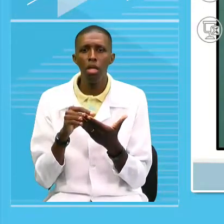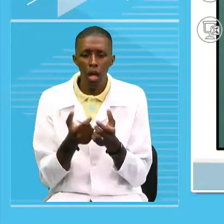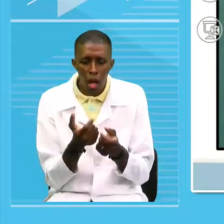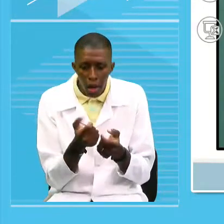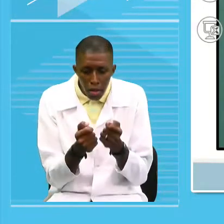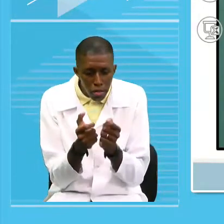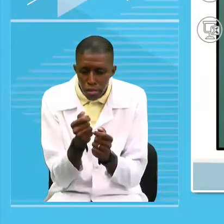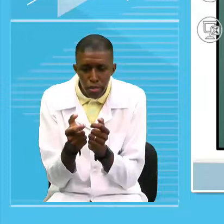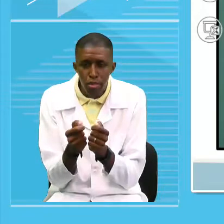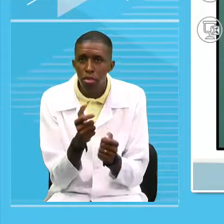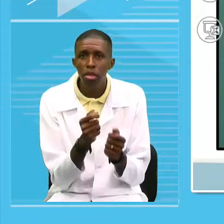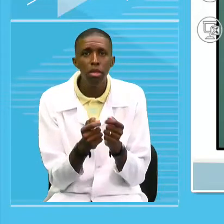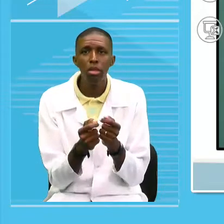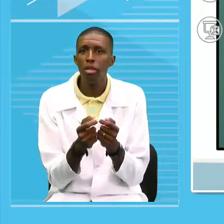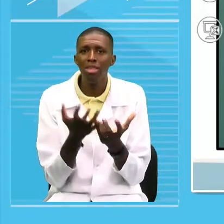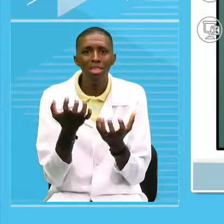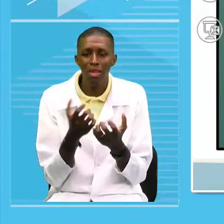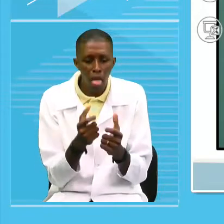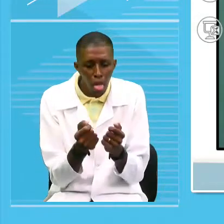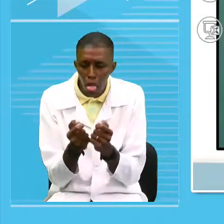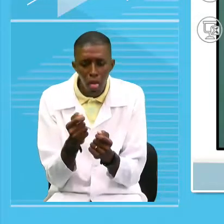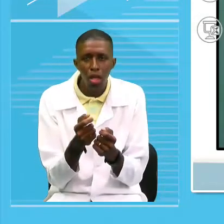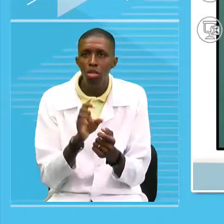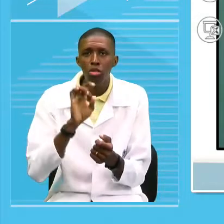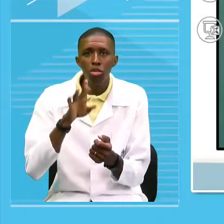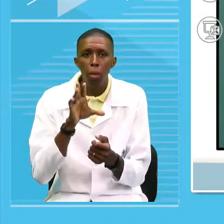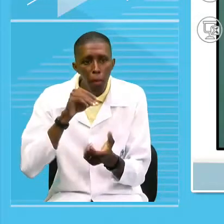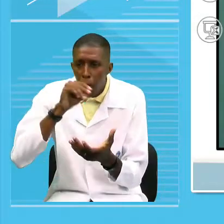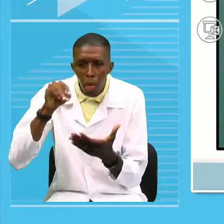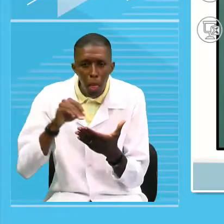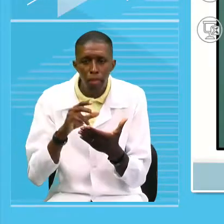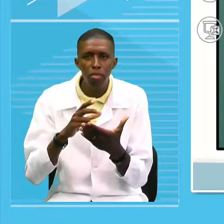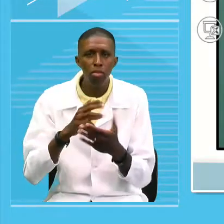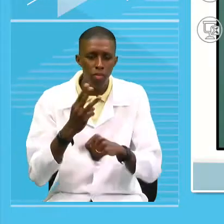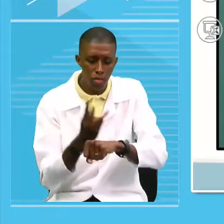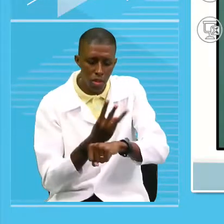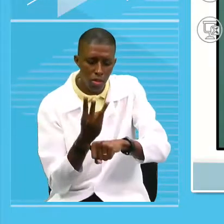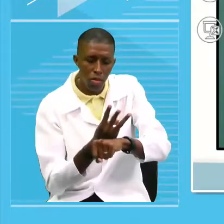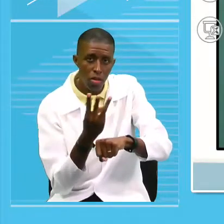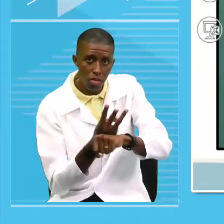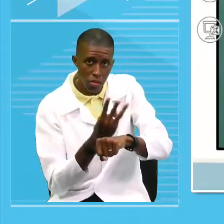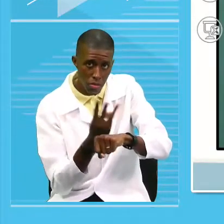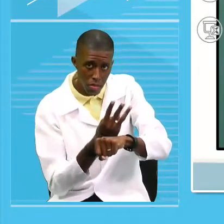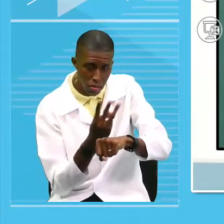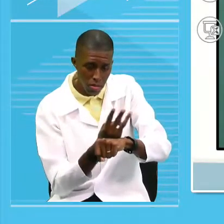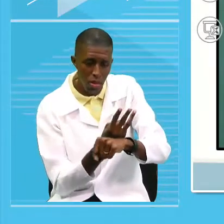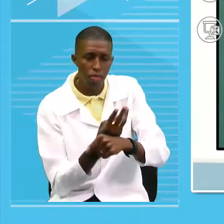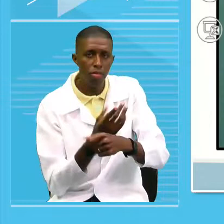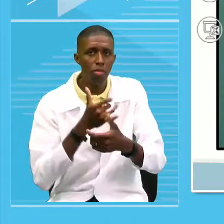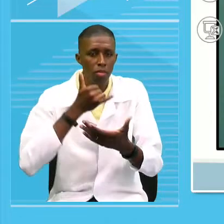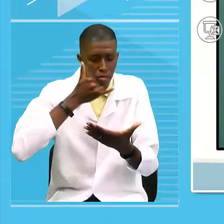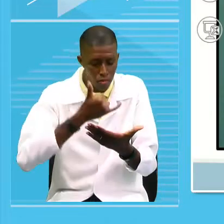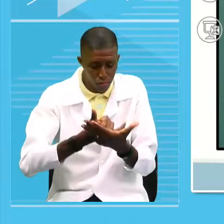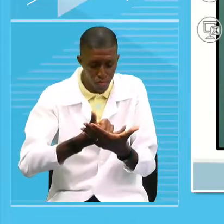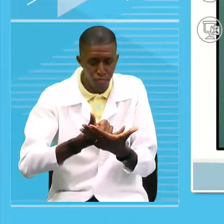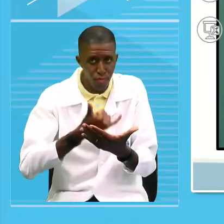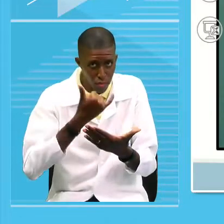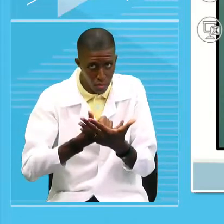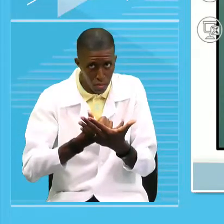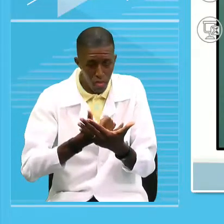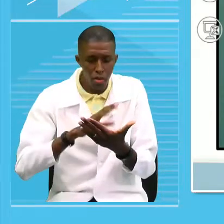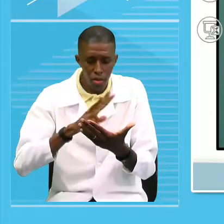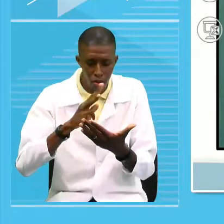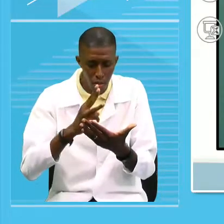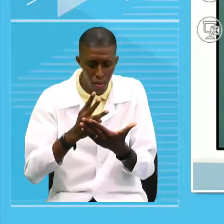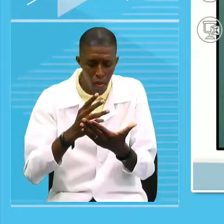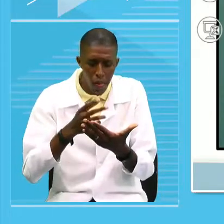duas vezes mais então parece que a gente não tem tempo parece que a gente está sempre correndo que a gente não